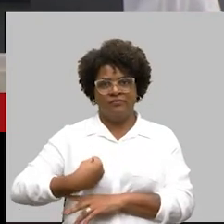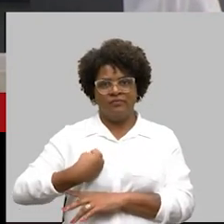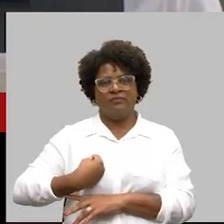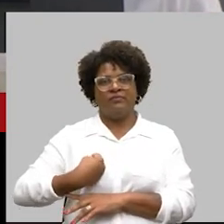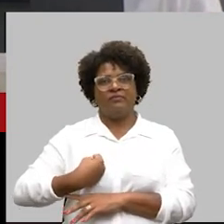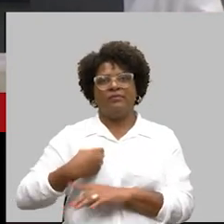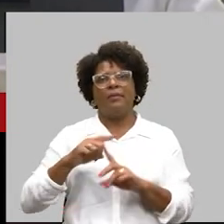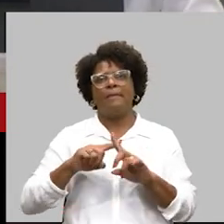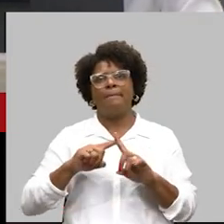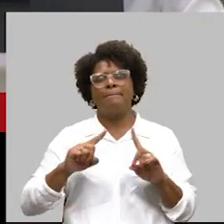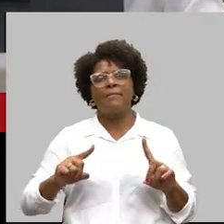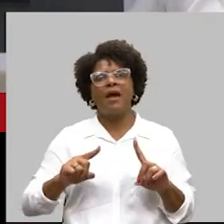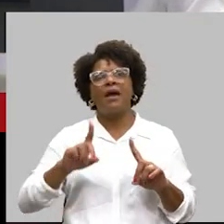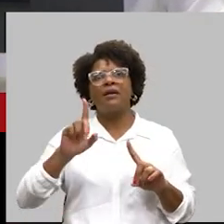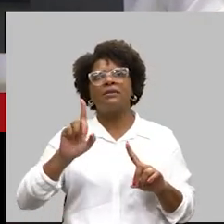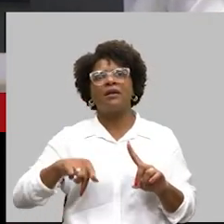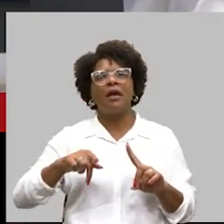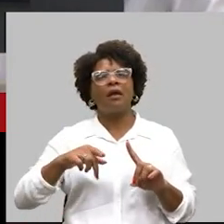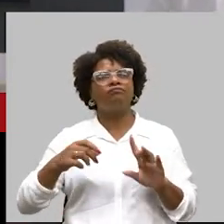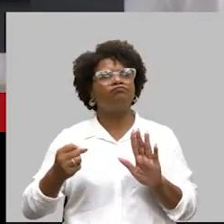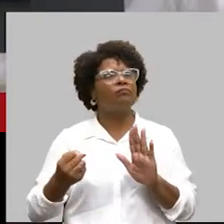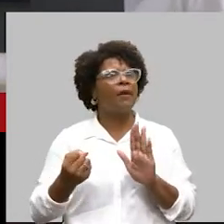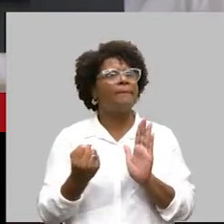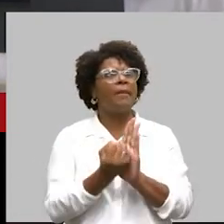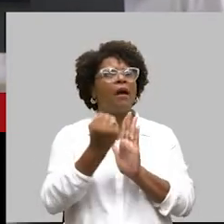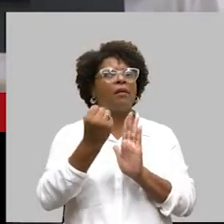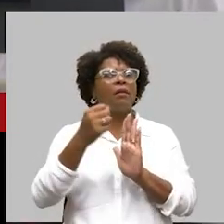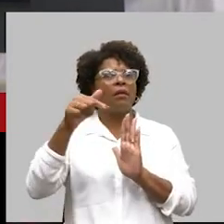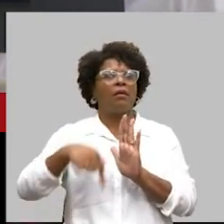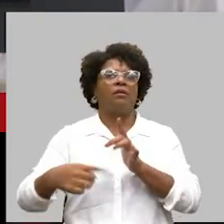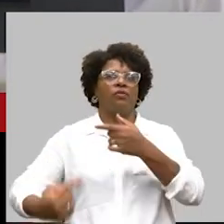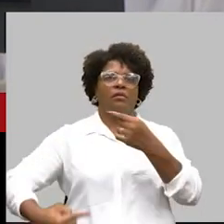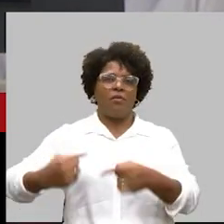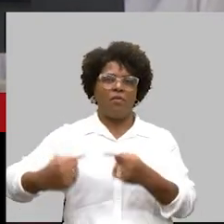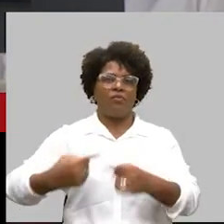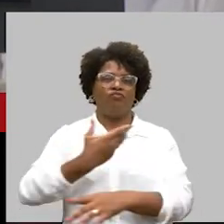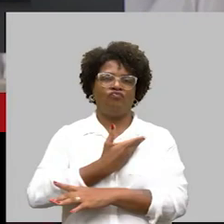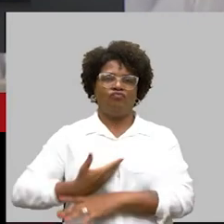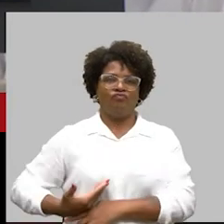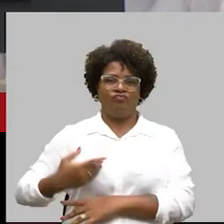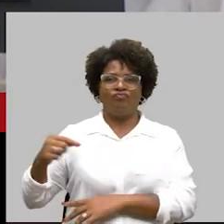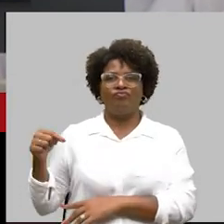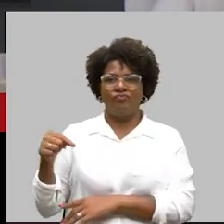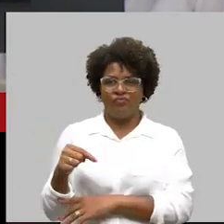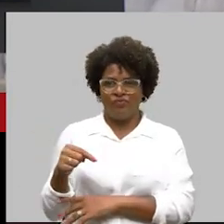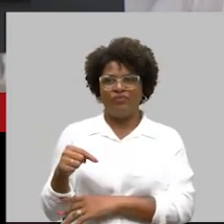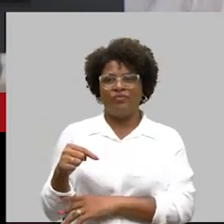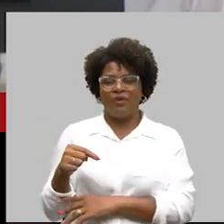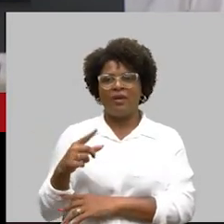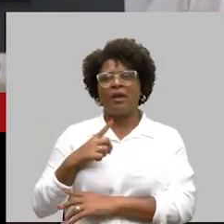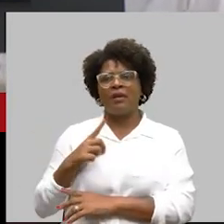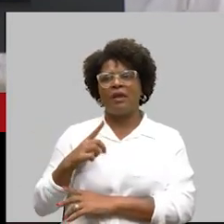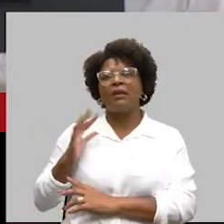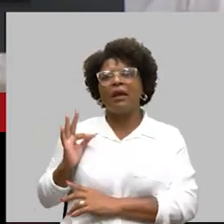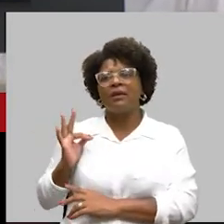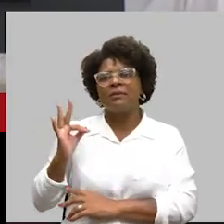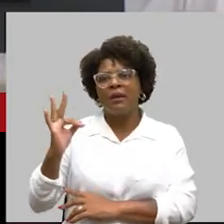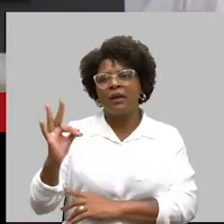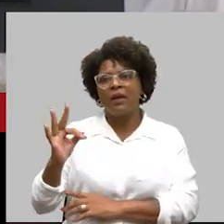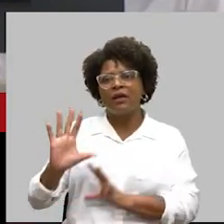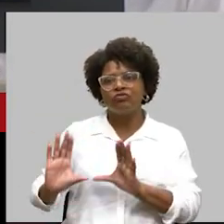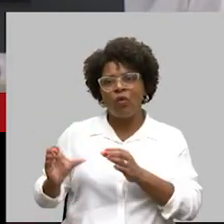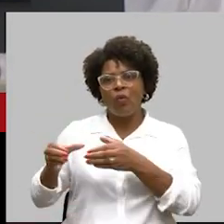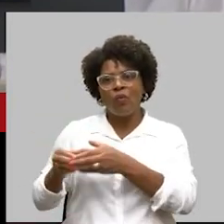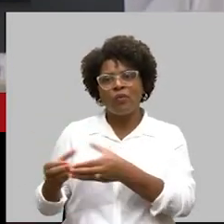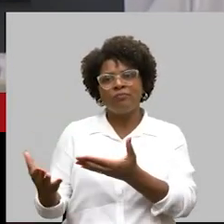nada mais simbólico do que este debate público que traz com a esperança das juventudes que aqui se